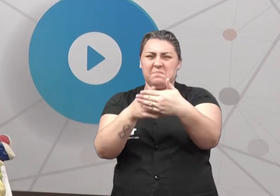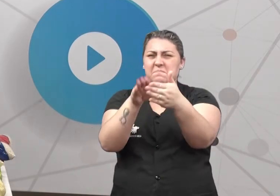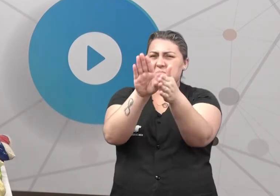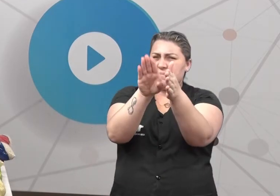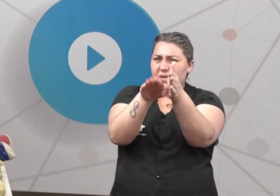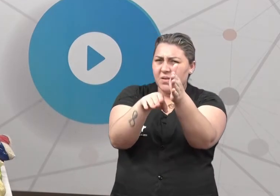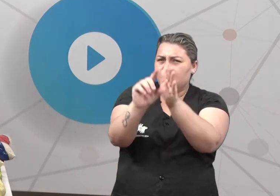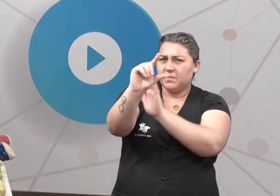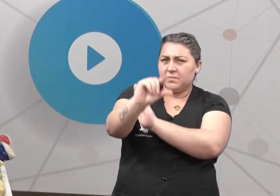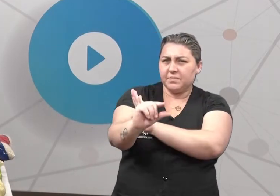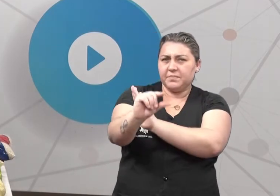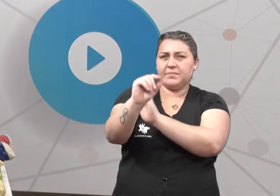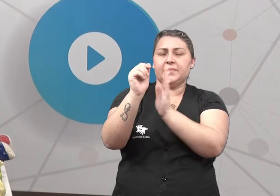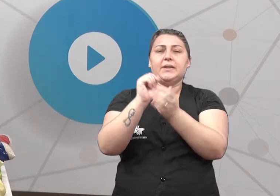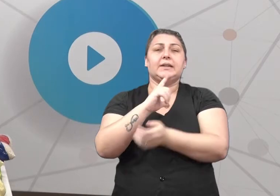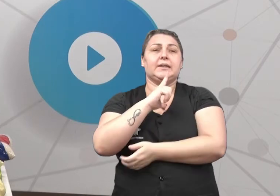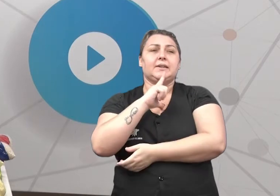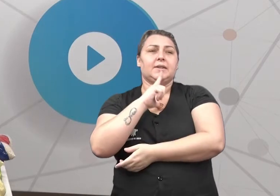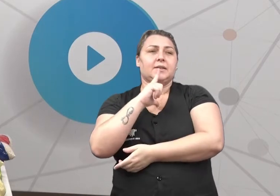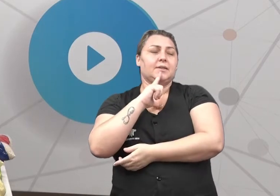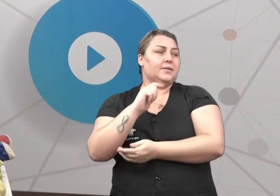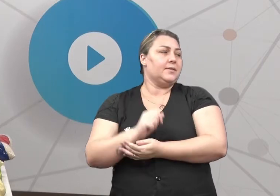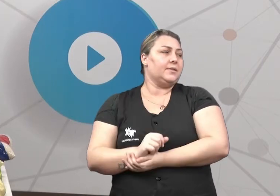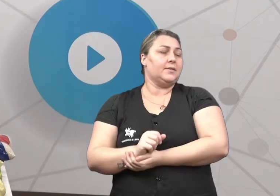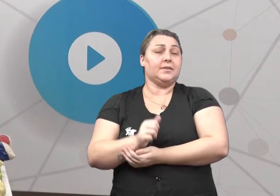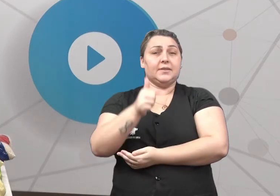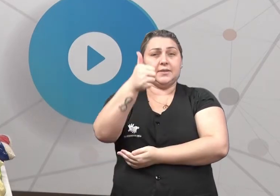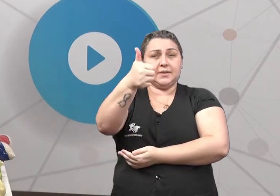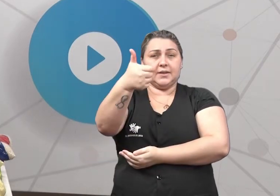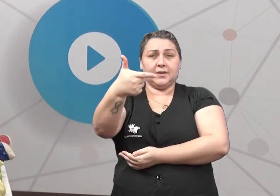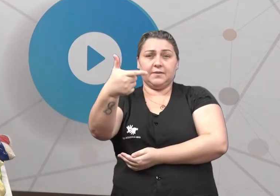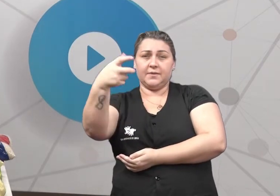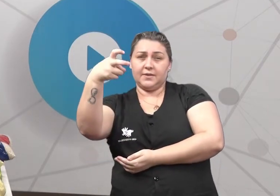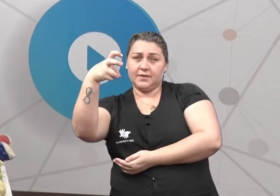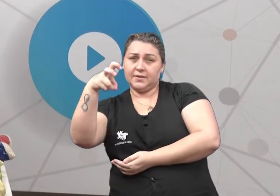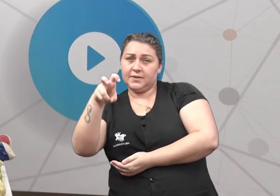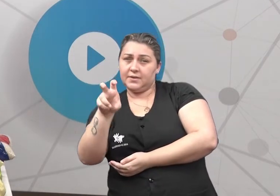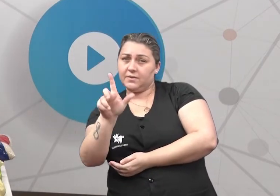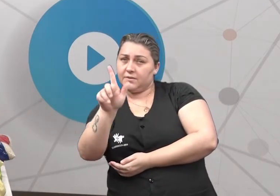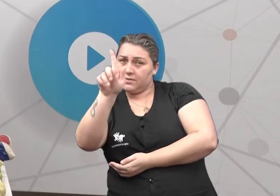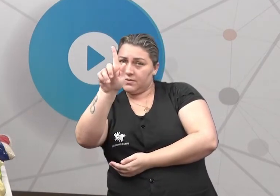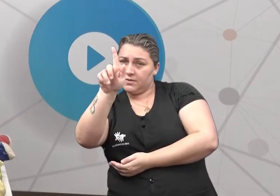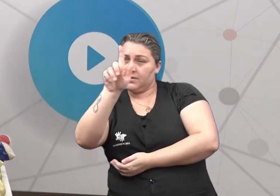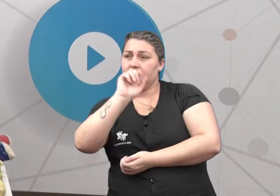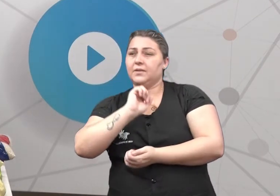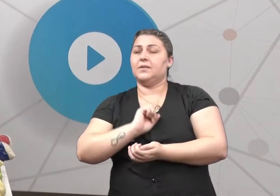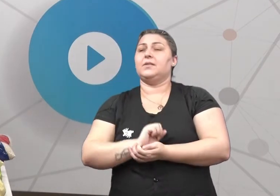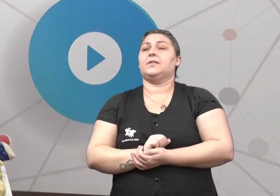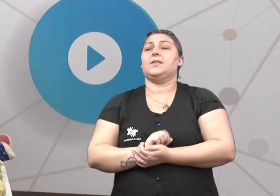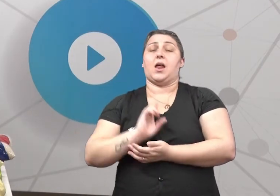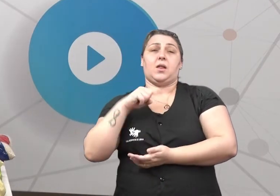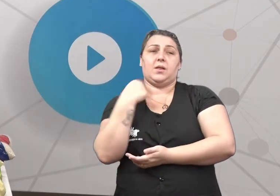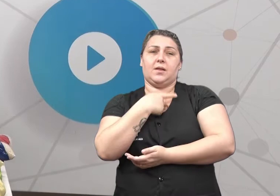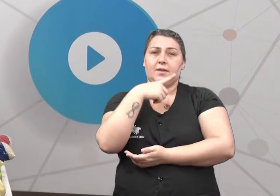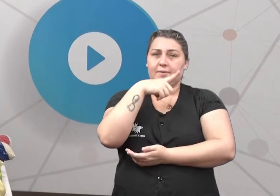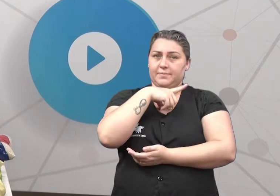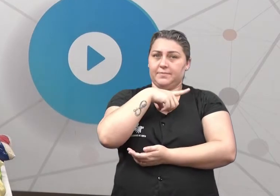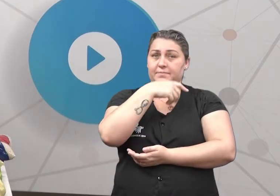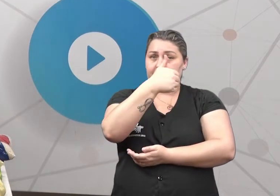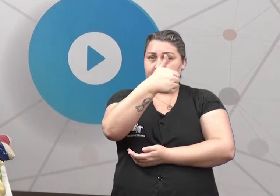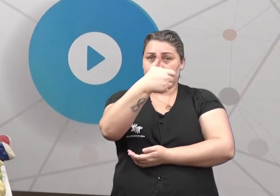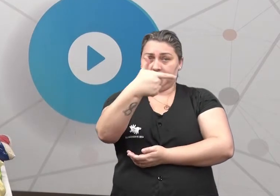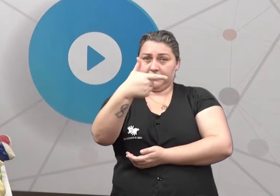bem menor. Aqui nós temos, ó, 125 gramas. Então, nós temos